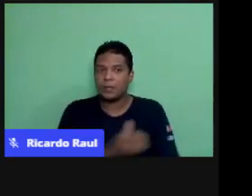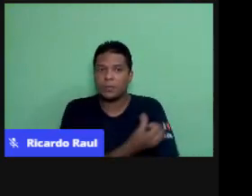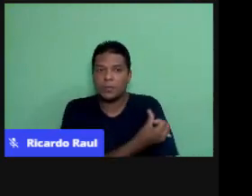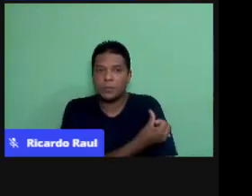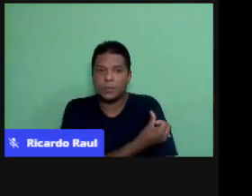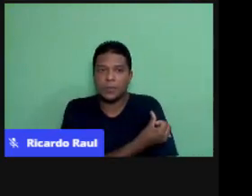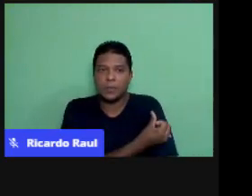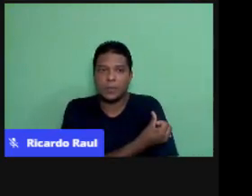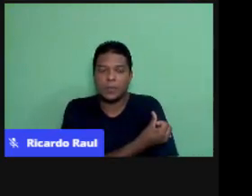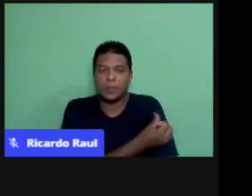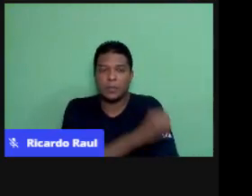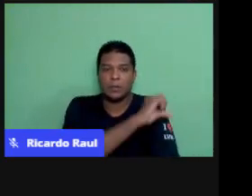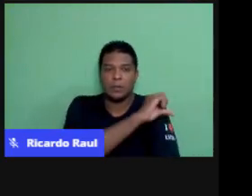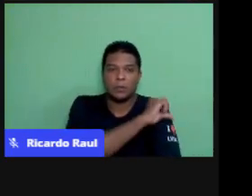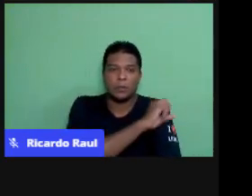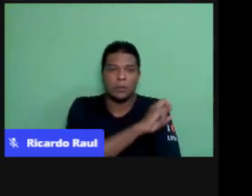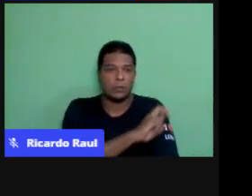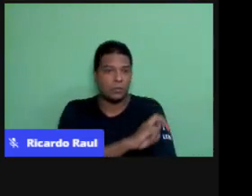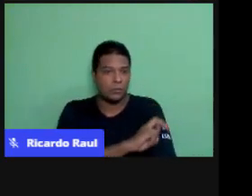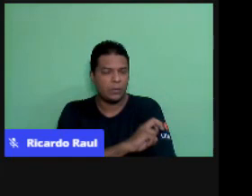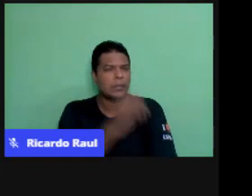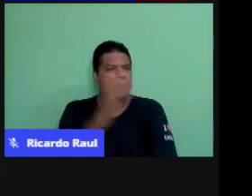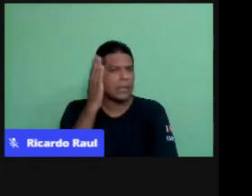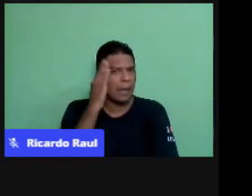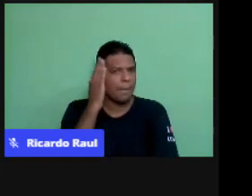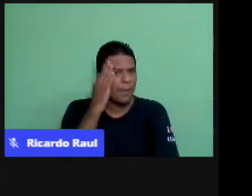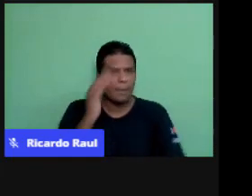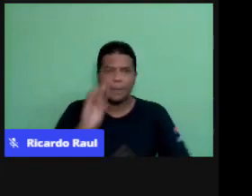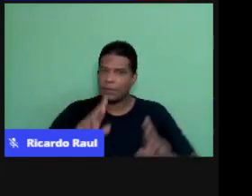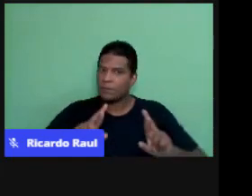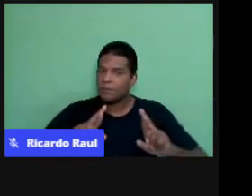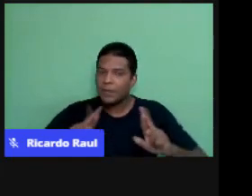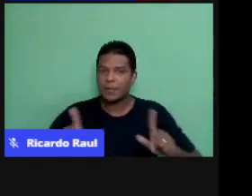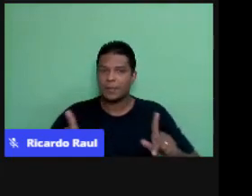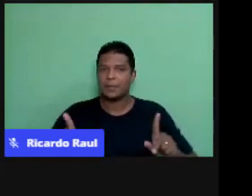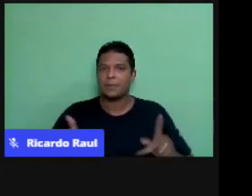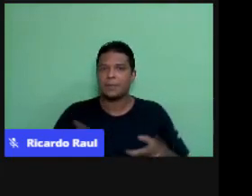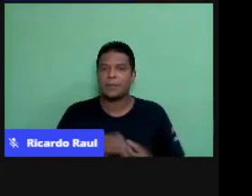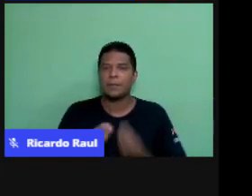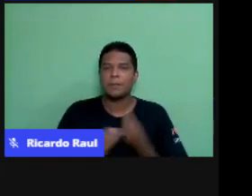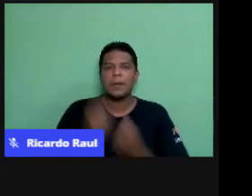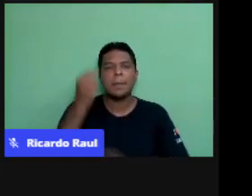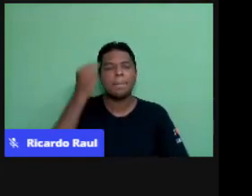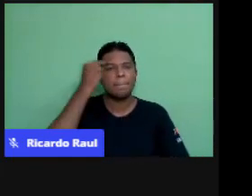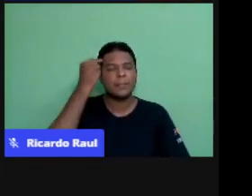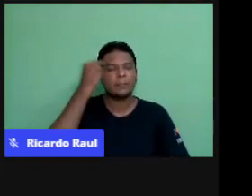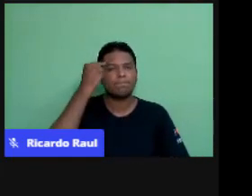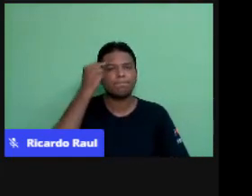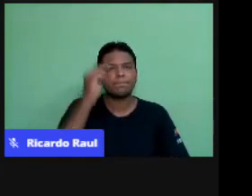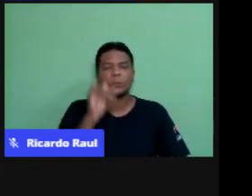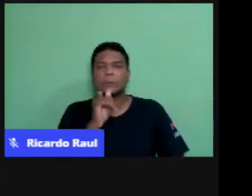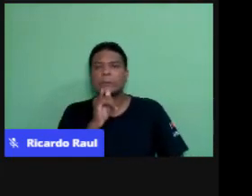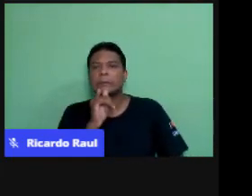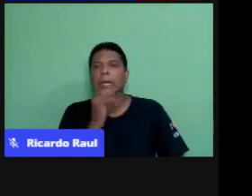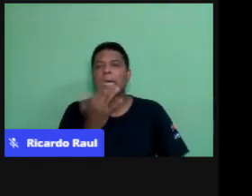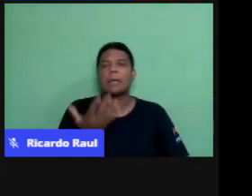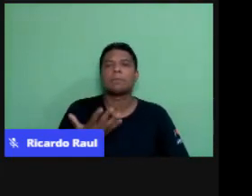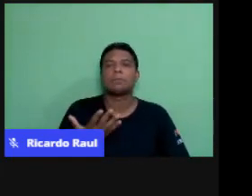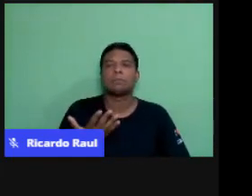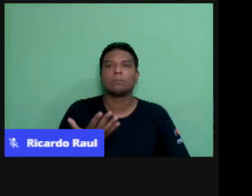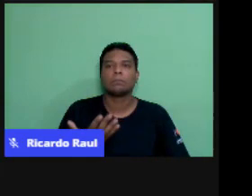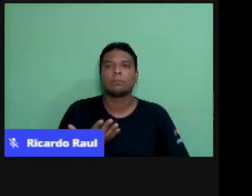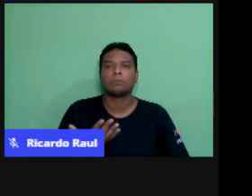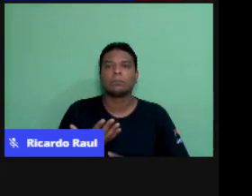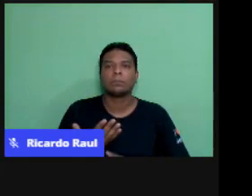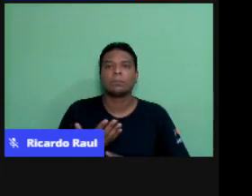9º, do 5º ano, né? Nós sabemos disso que é diferente. Então, o que nós pensamos como exemplo ou como